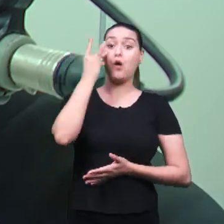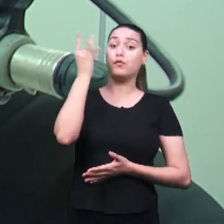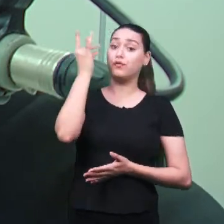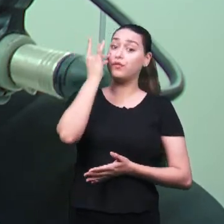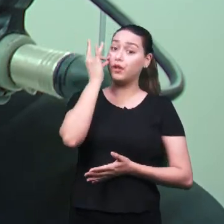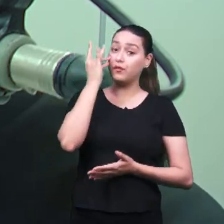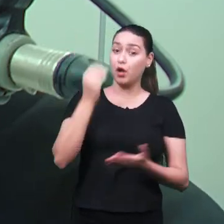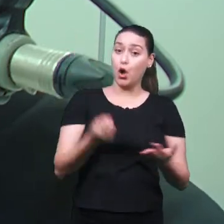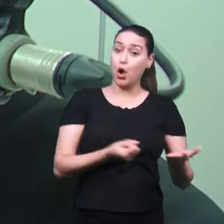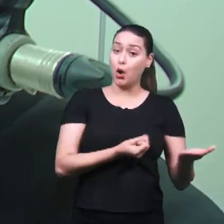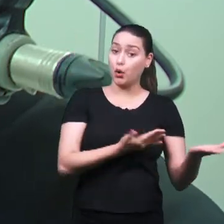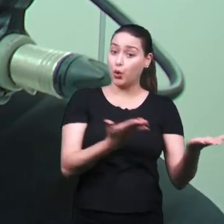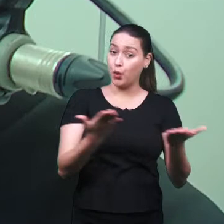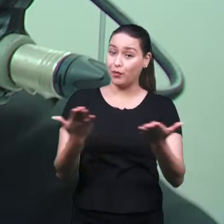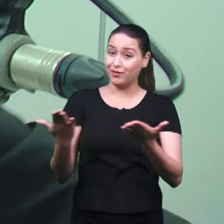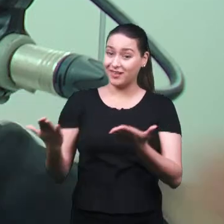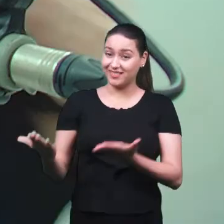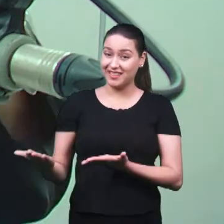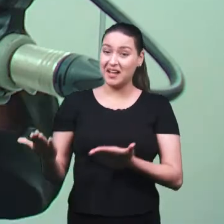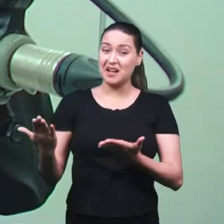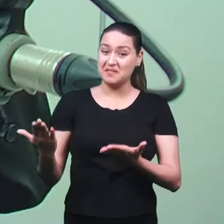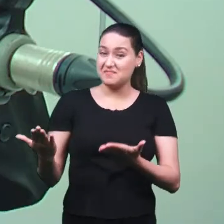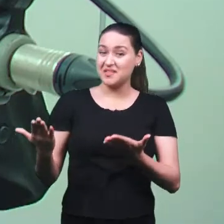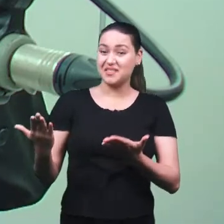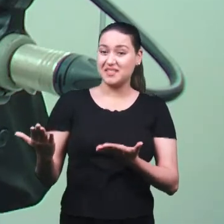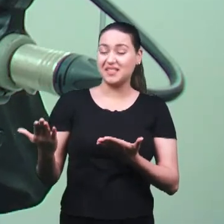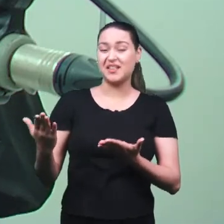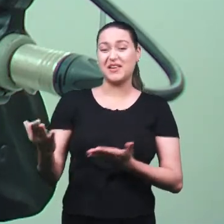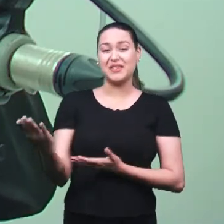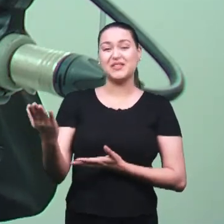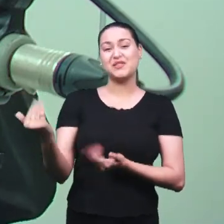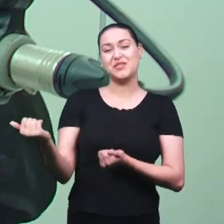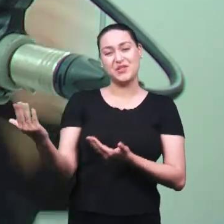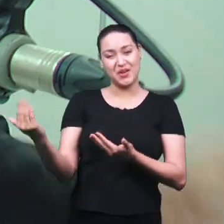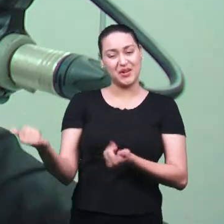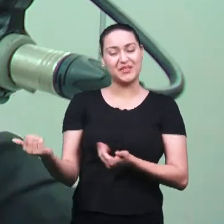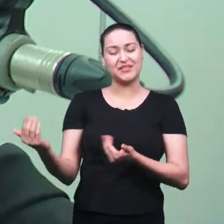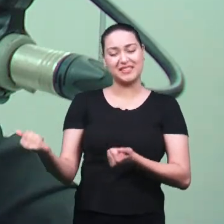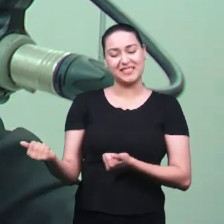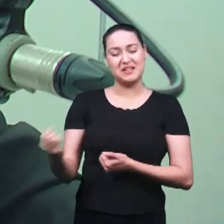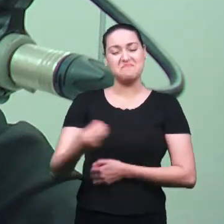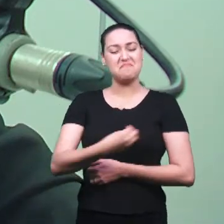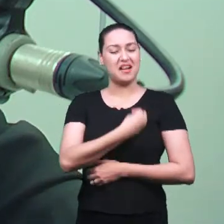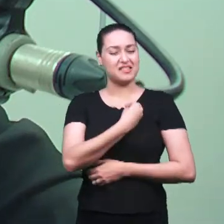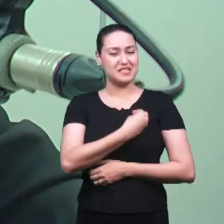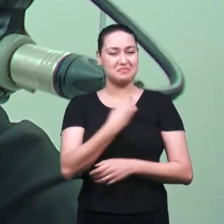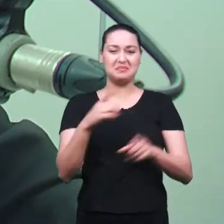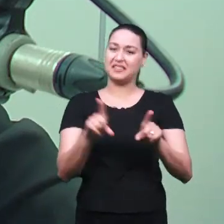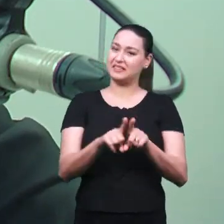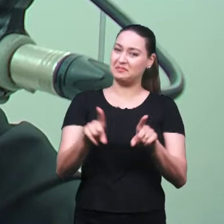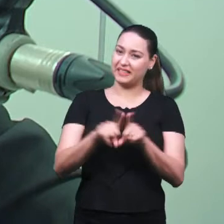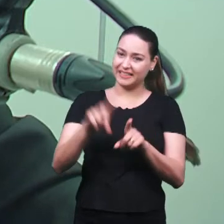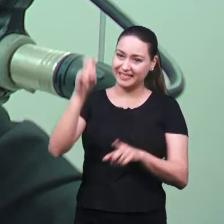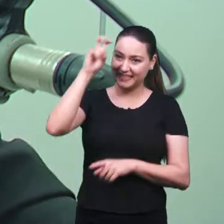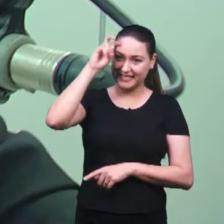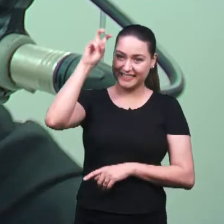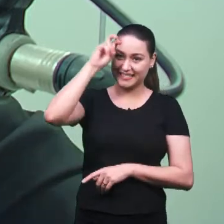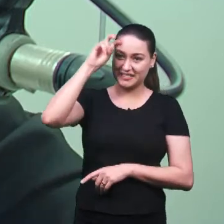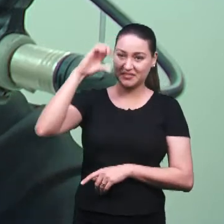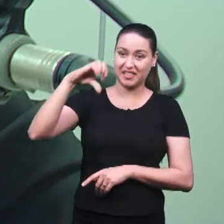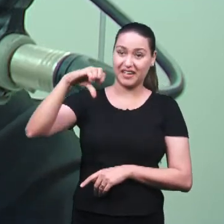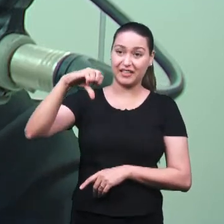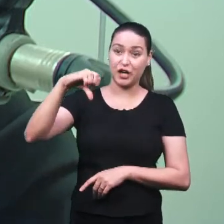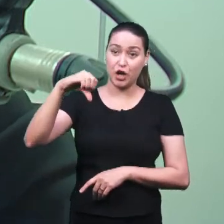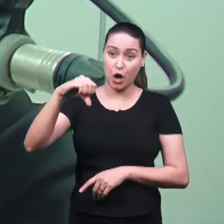jovens e quem está nos ouvindo a falar para os jovens e participar também desse programa, quinta-feira, 21